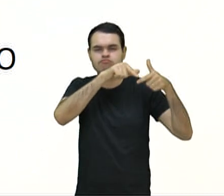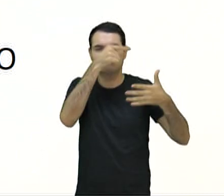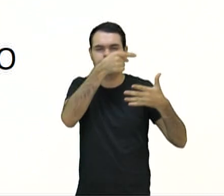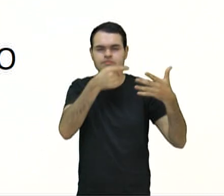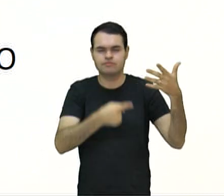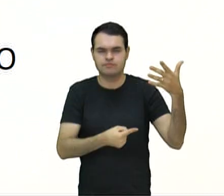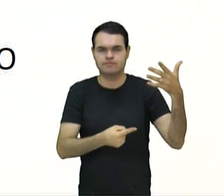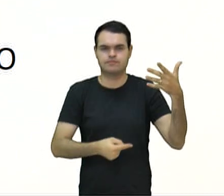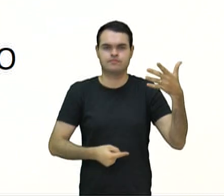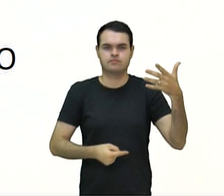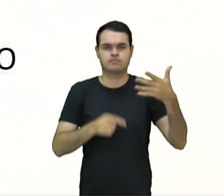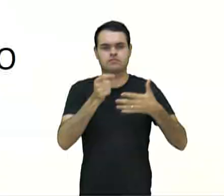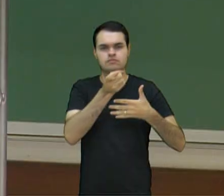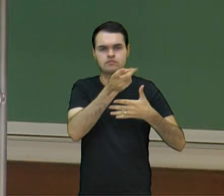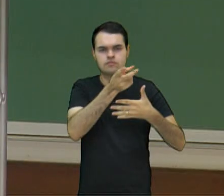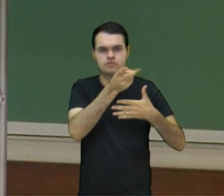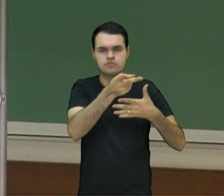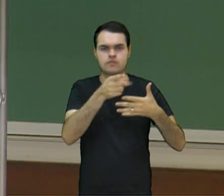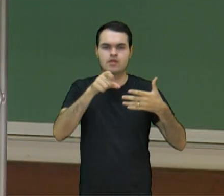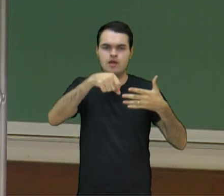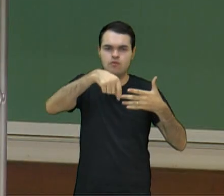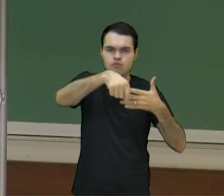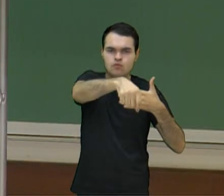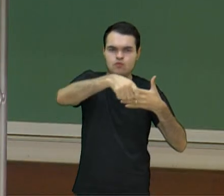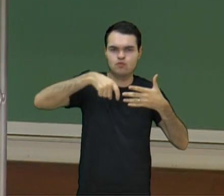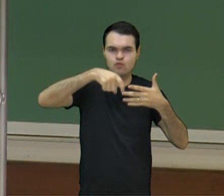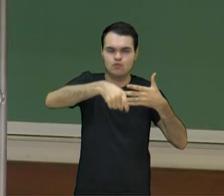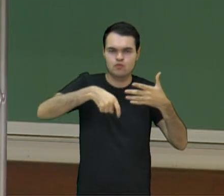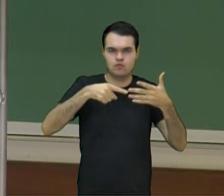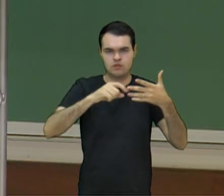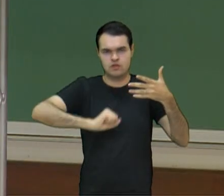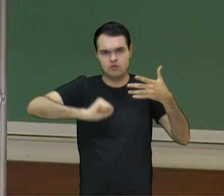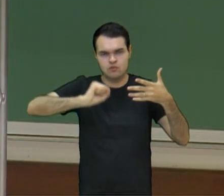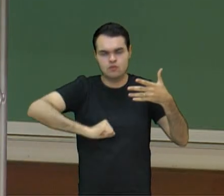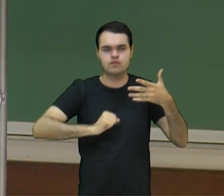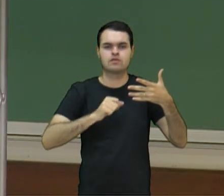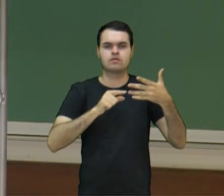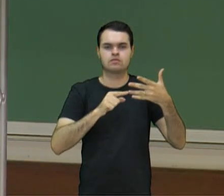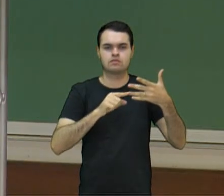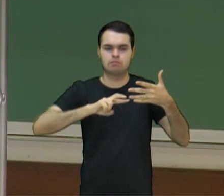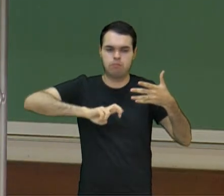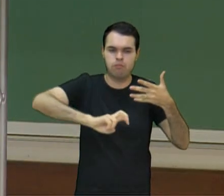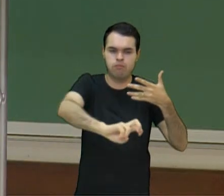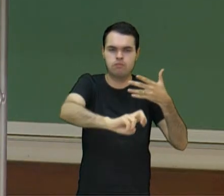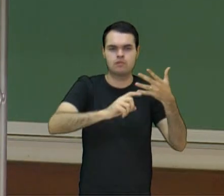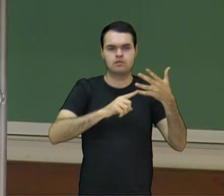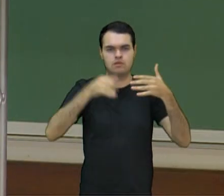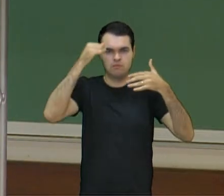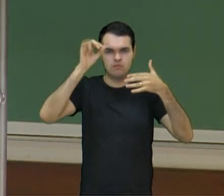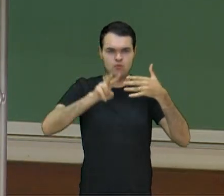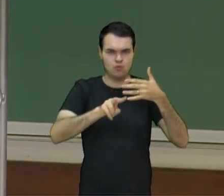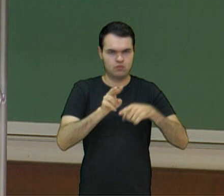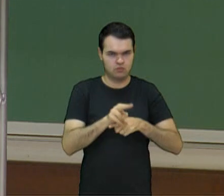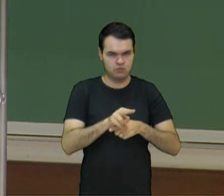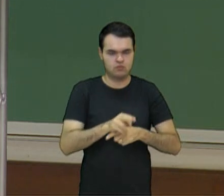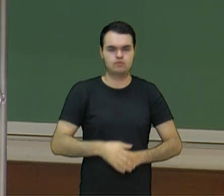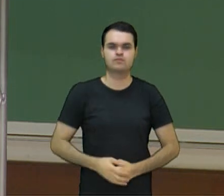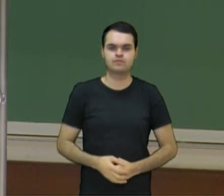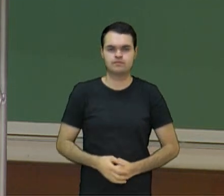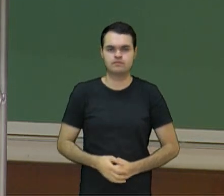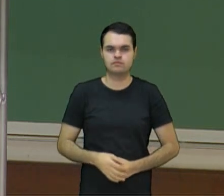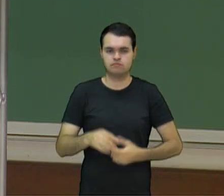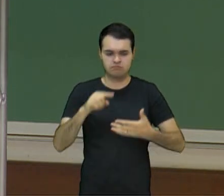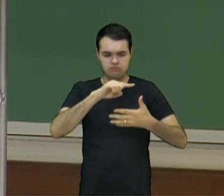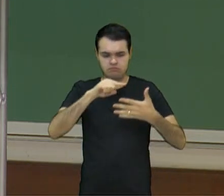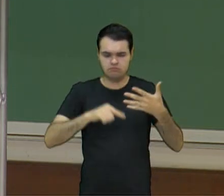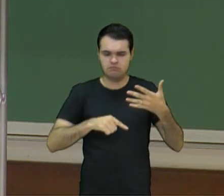aqui. Comércio, agricultura, indústria, extrativismo e a pecuária. Então, lembra, né? Só